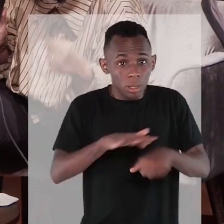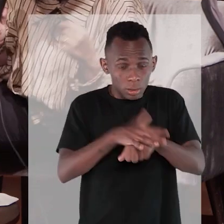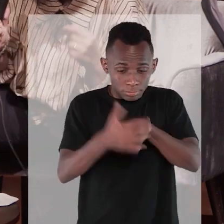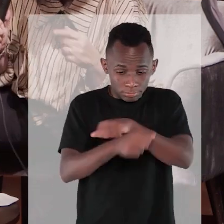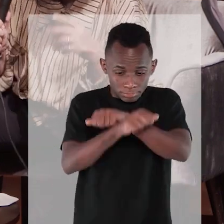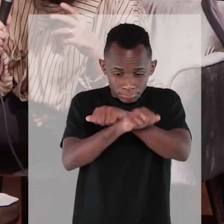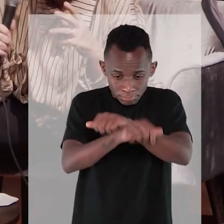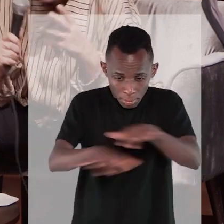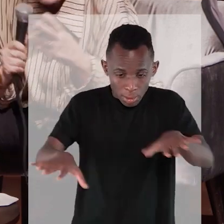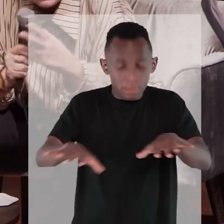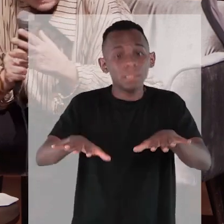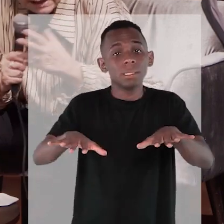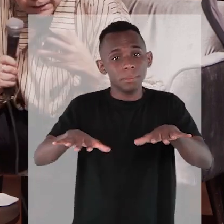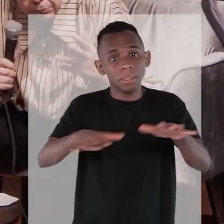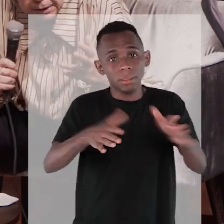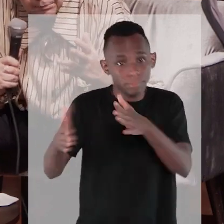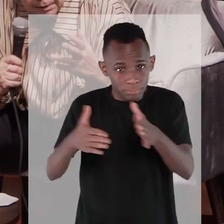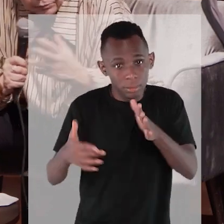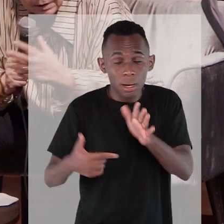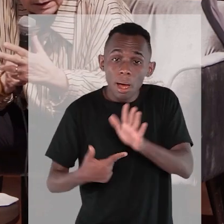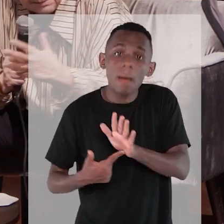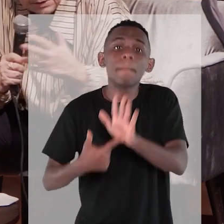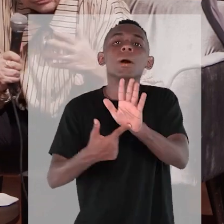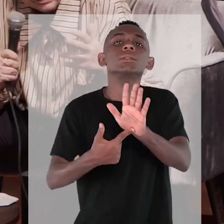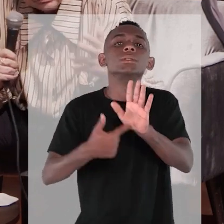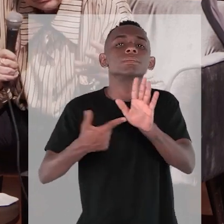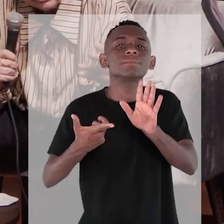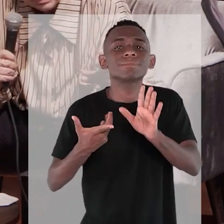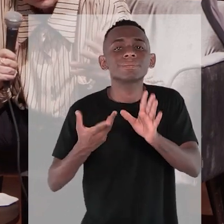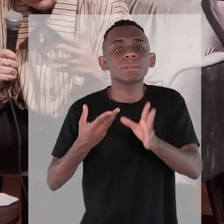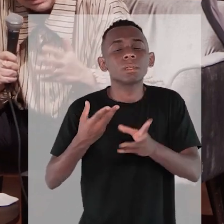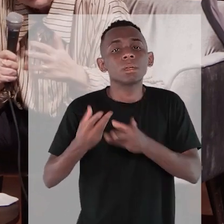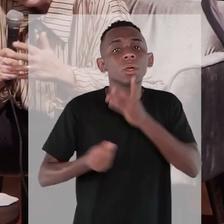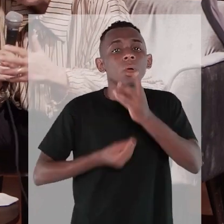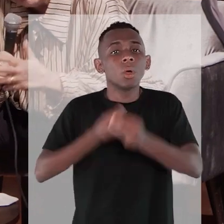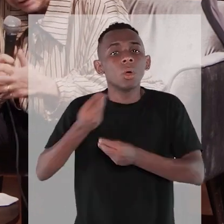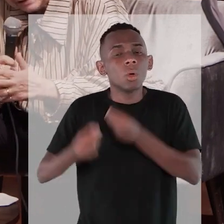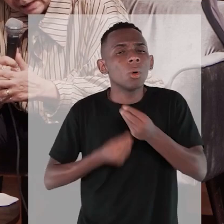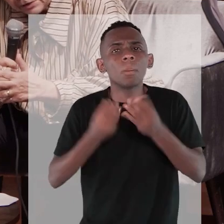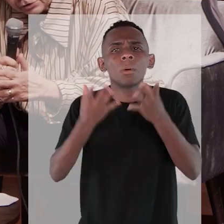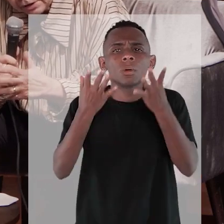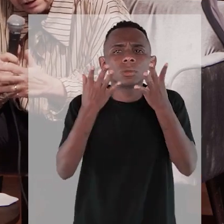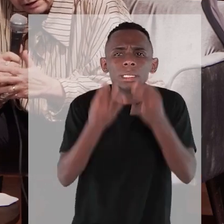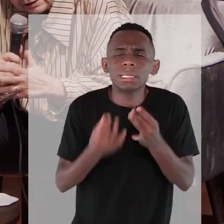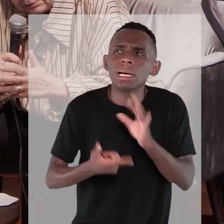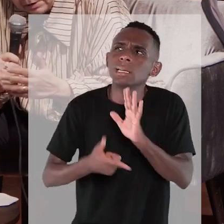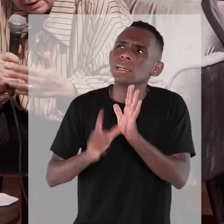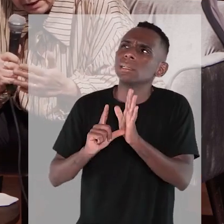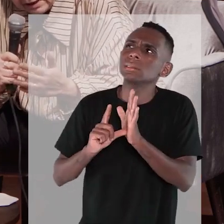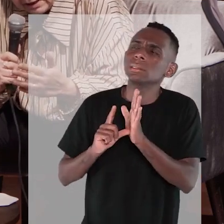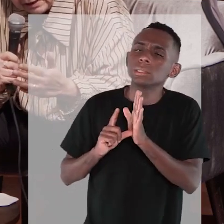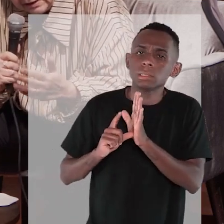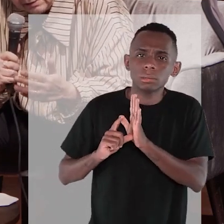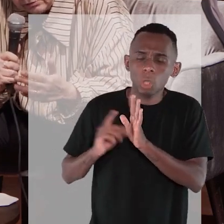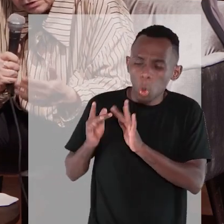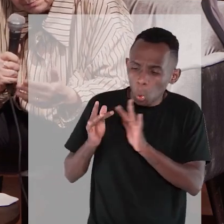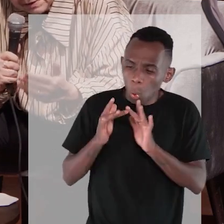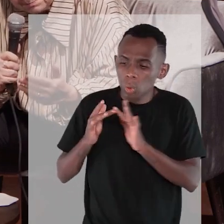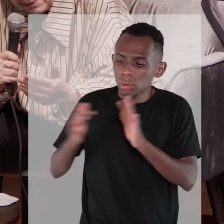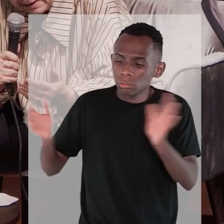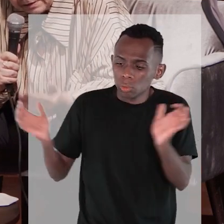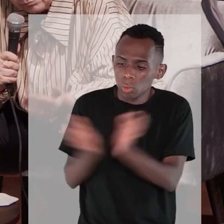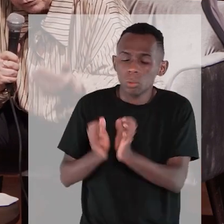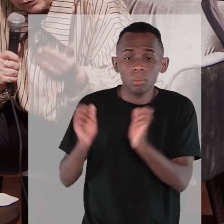isso, né? Como é que se degrada elementos que nos reuniam em comunidade. Então, e